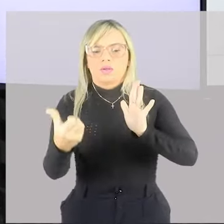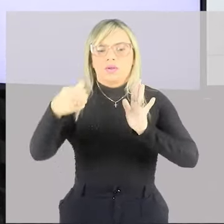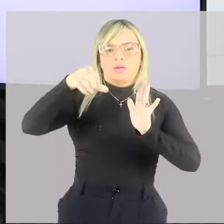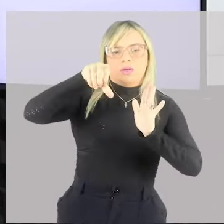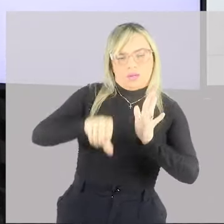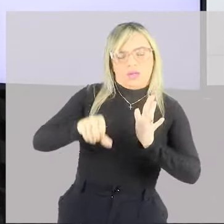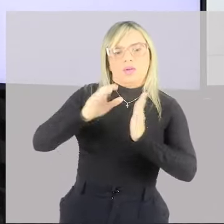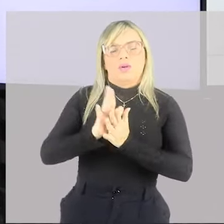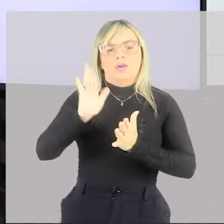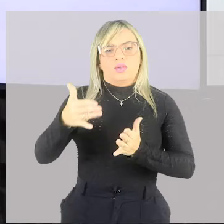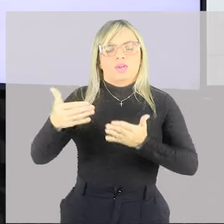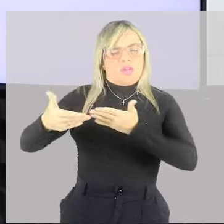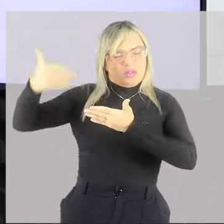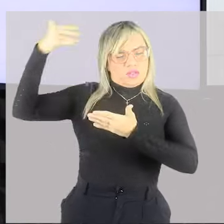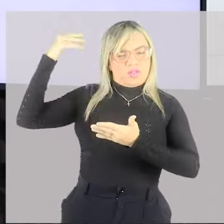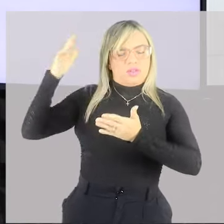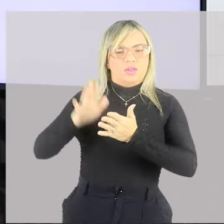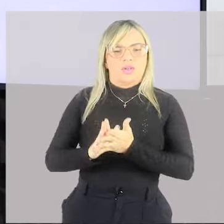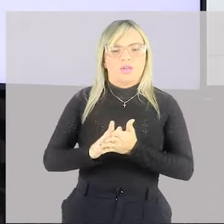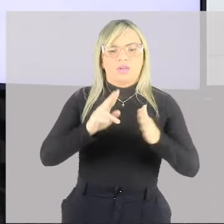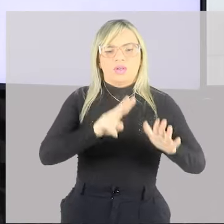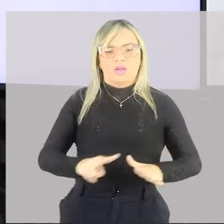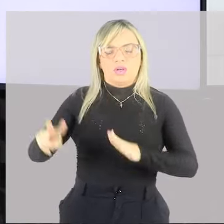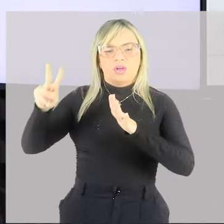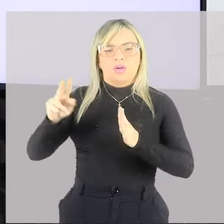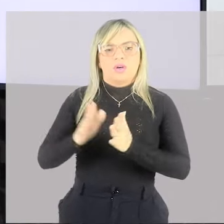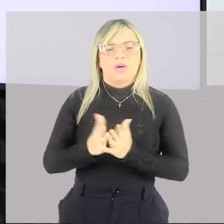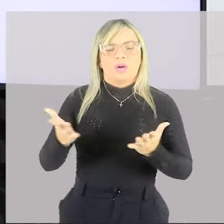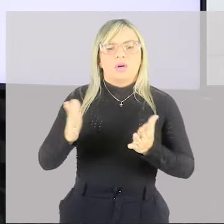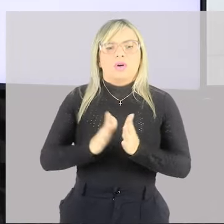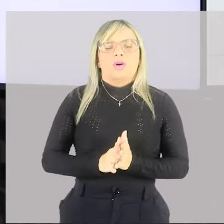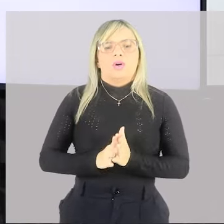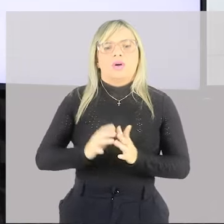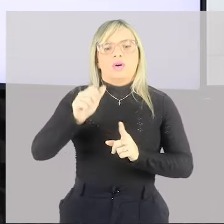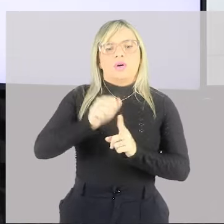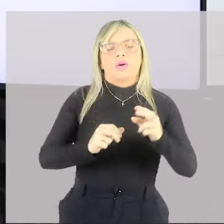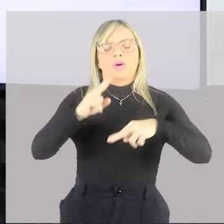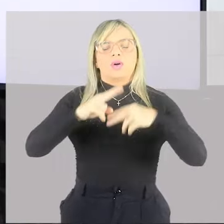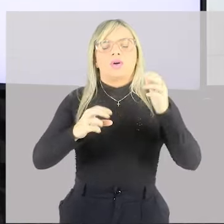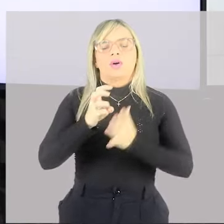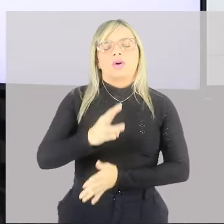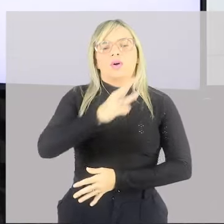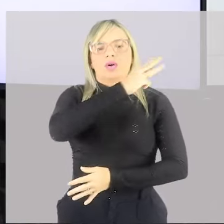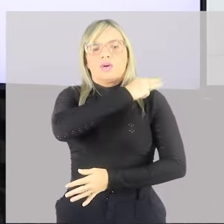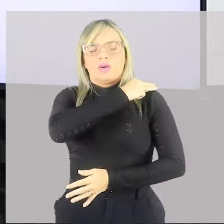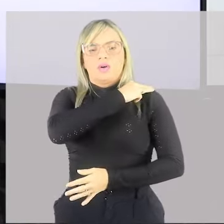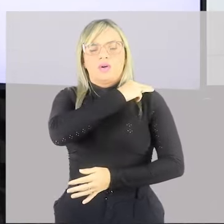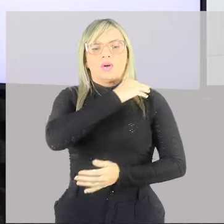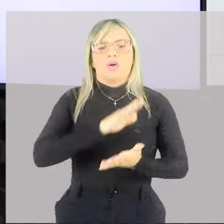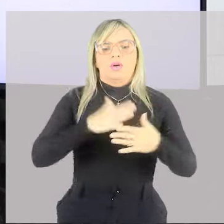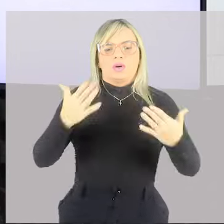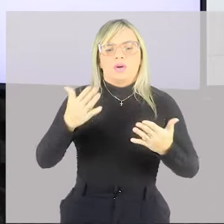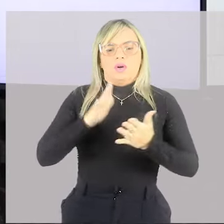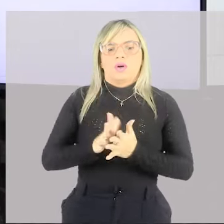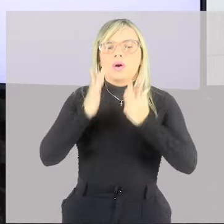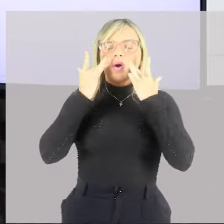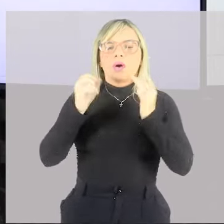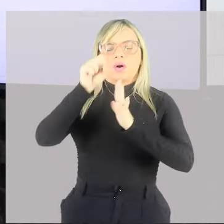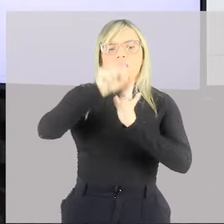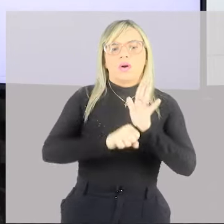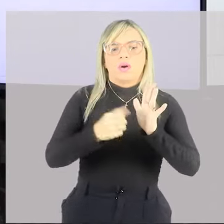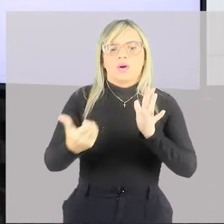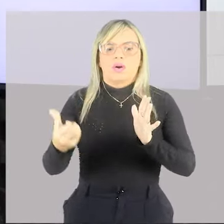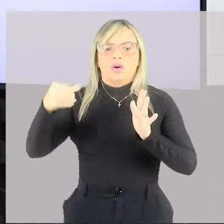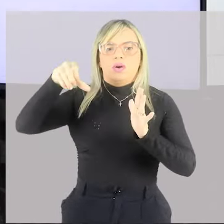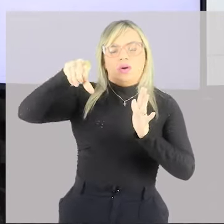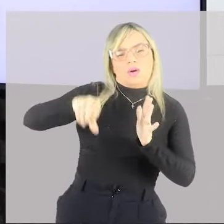comentei sobre isso na última semana do mês de junho eh com os meus alunos do terceiro ano a arte brasileira do século XIX ela é